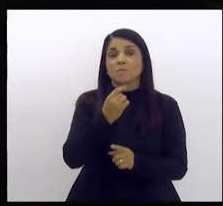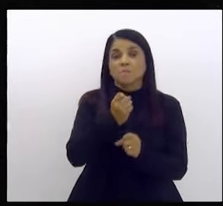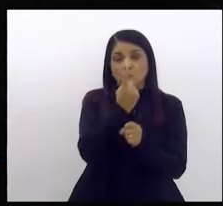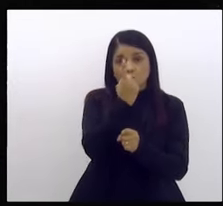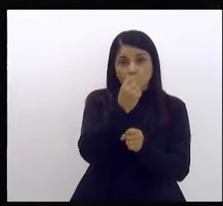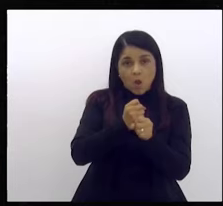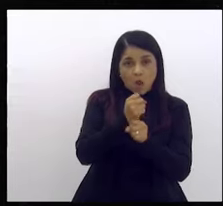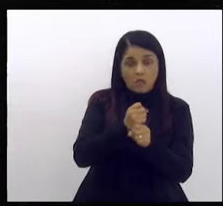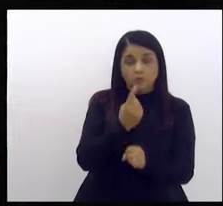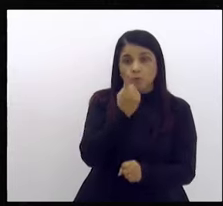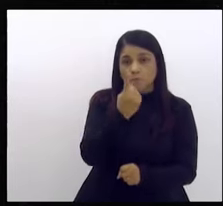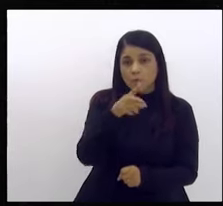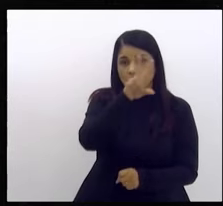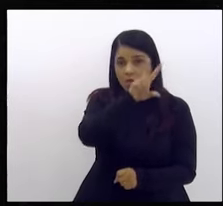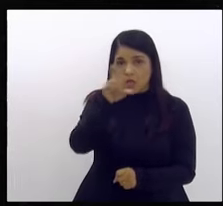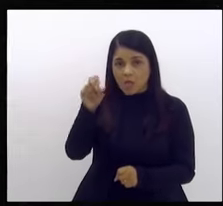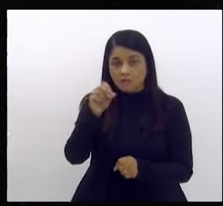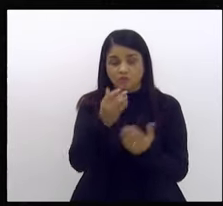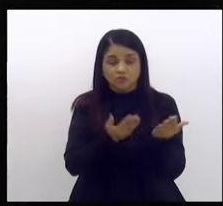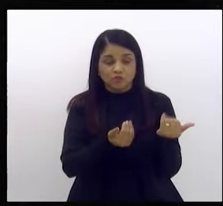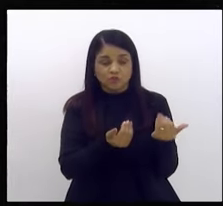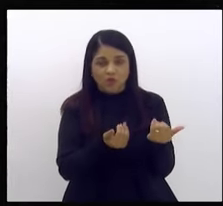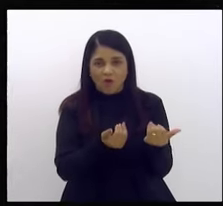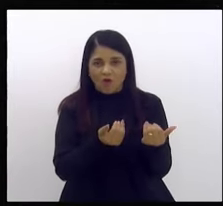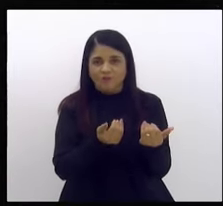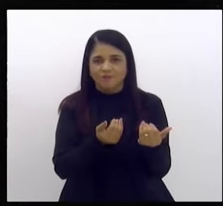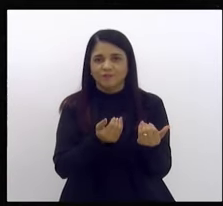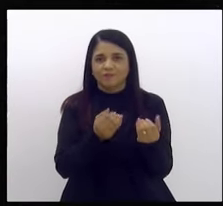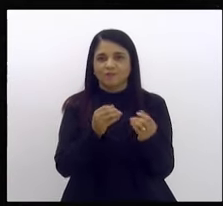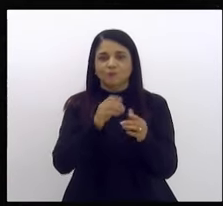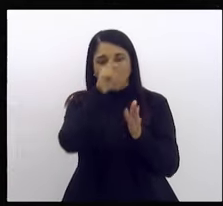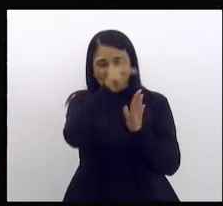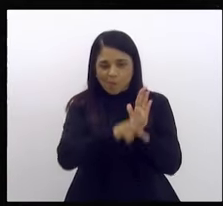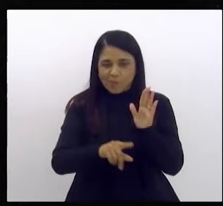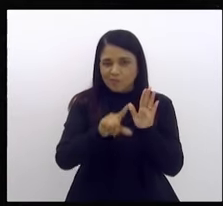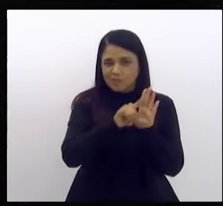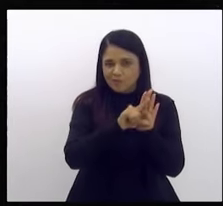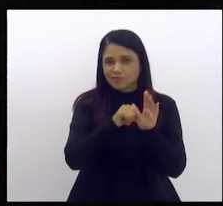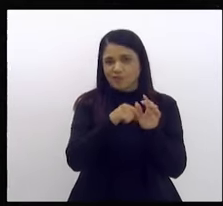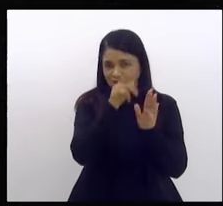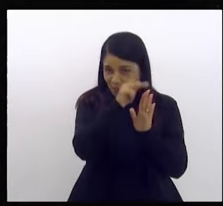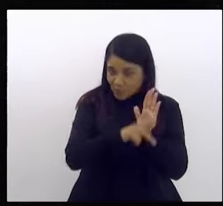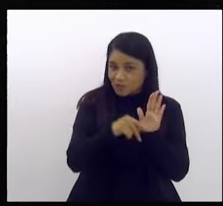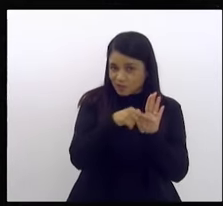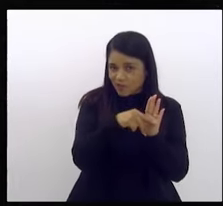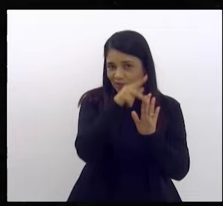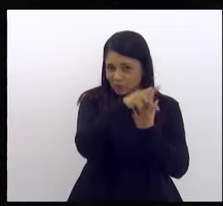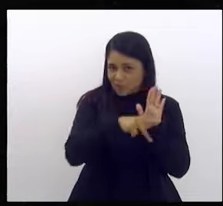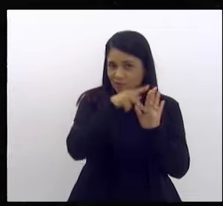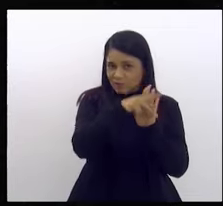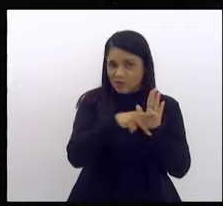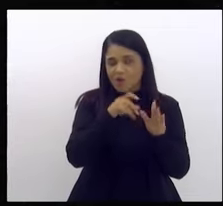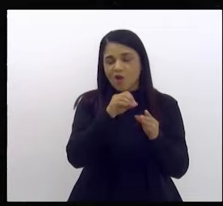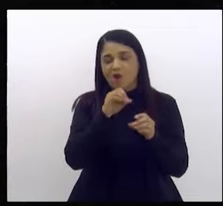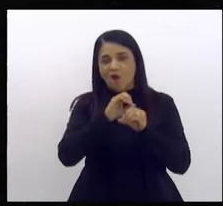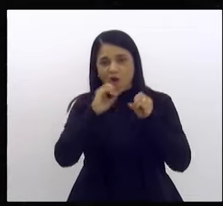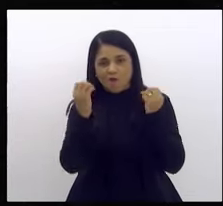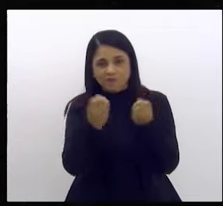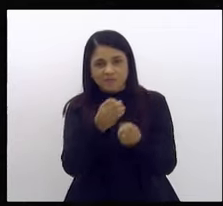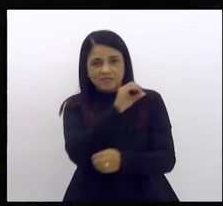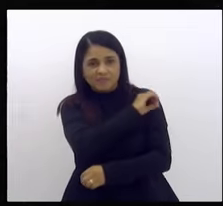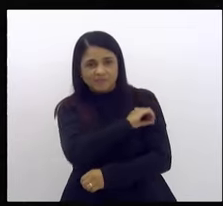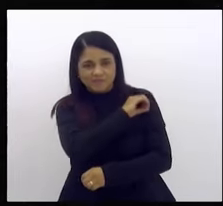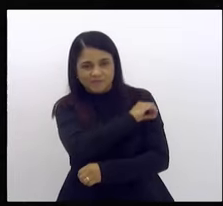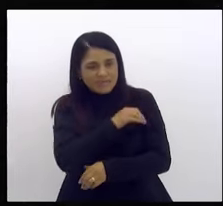jovens envolvidos no projeto, desde oficineiros, oficineiras, até a criançada, a juventude das escolas, que